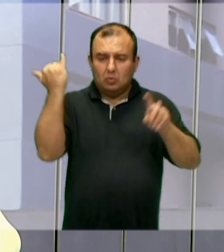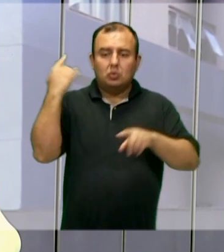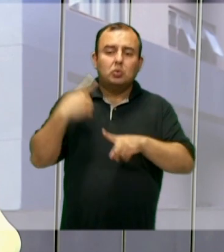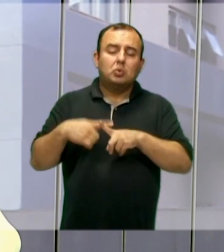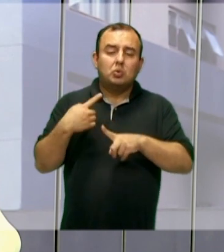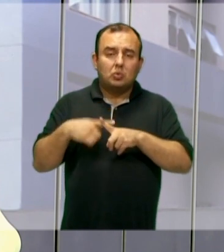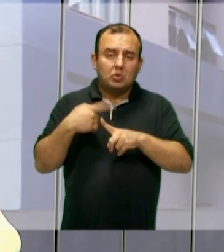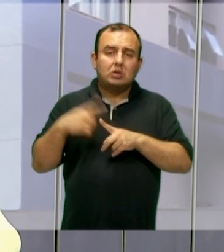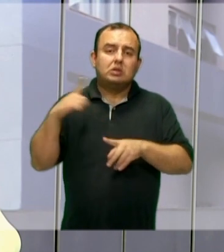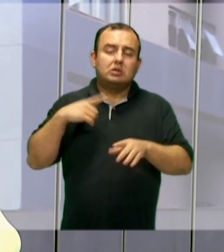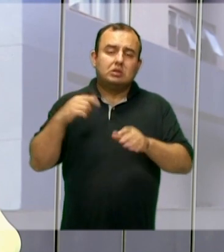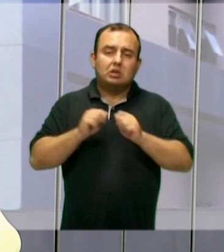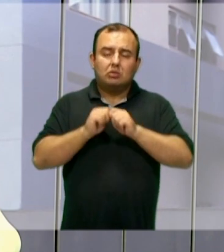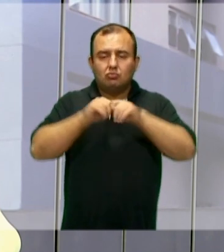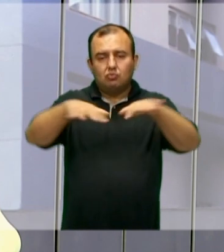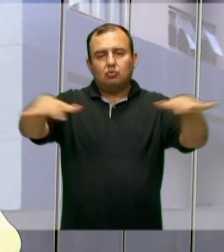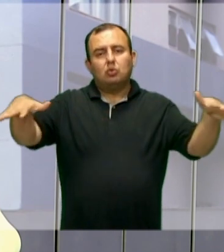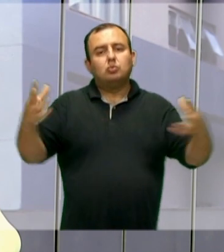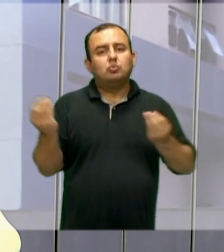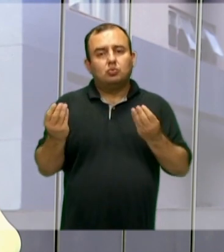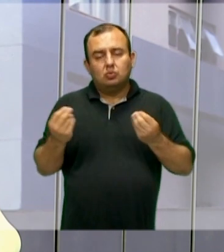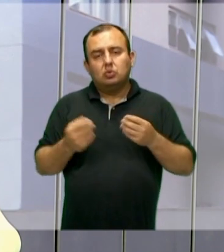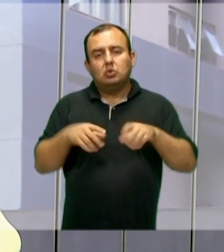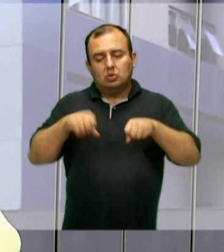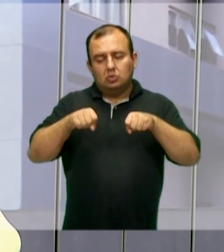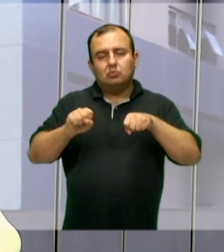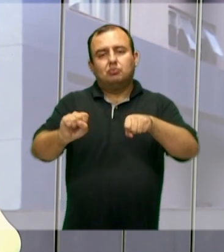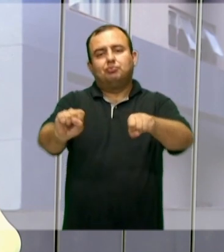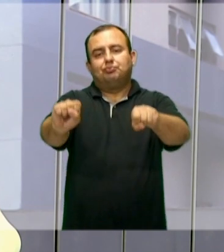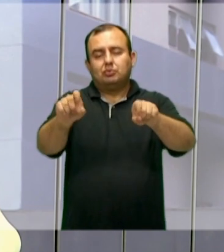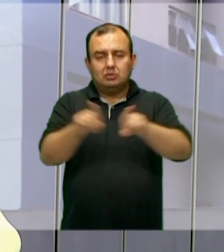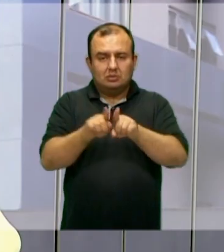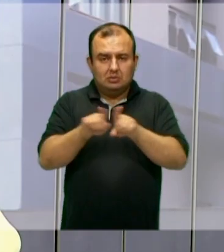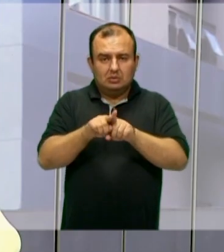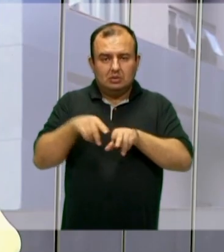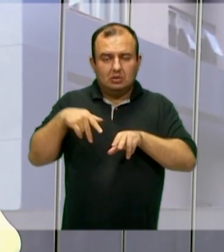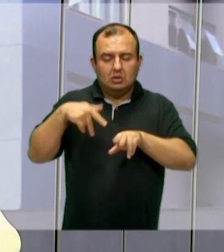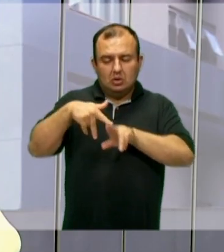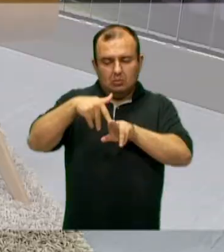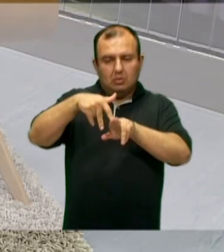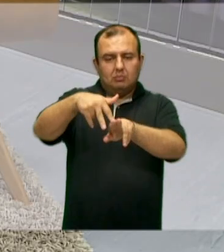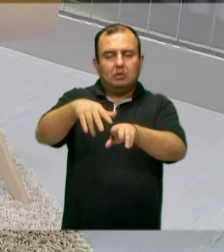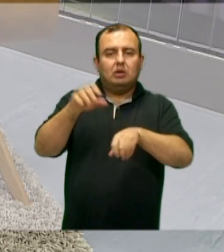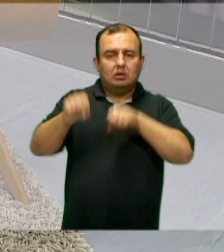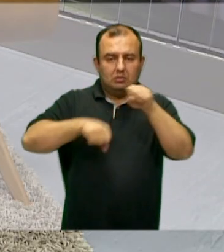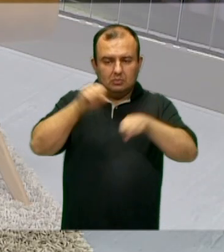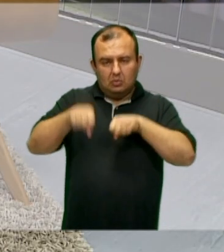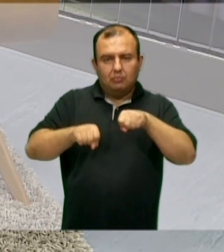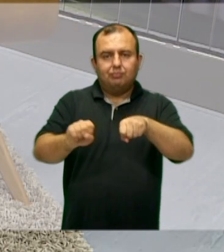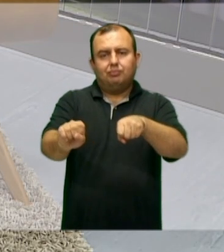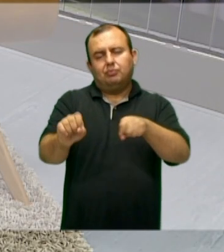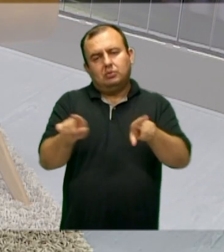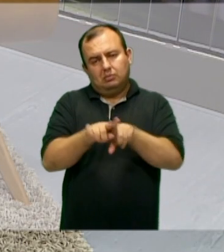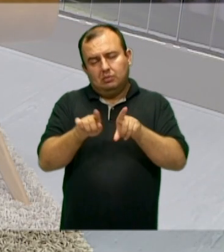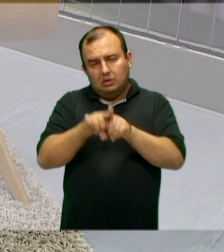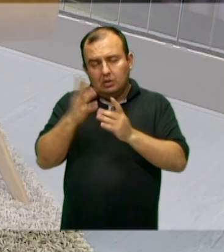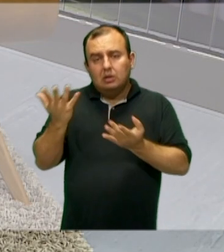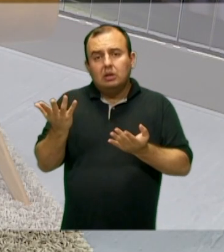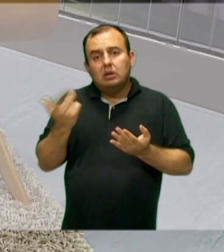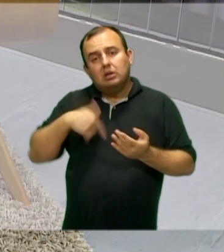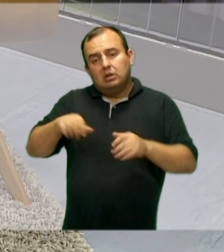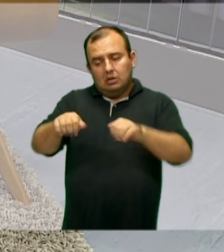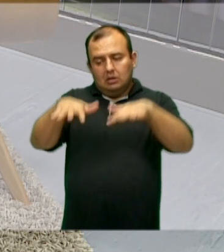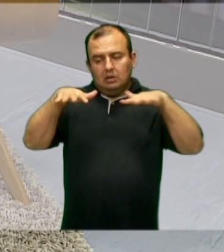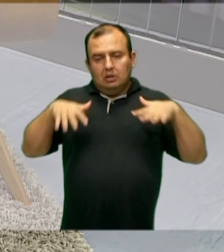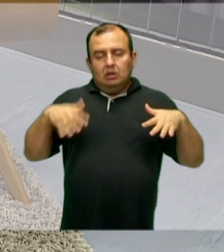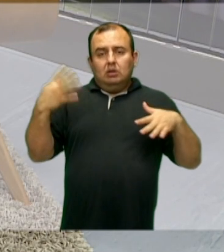principalmente porque tem se popularizado muito. Esse tema das motinhas elétricas, dos autopropelidos como geral. Então, eu creio que nessa